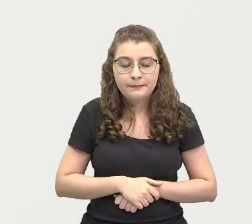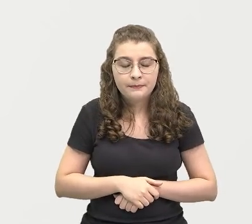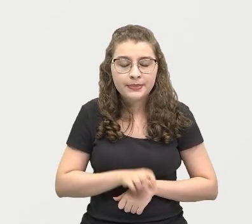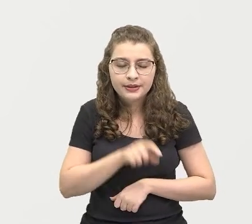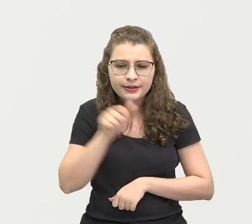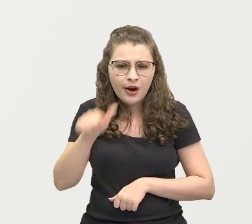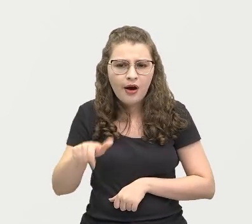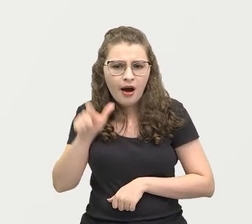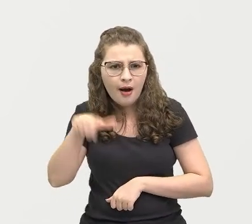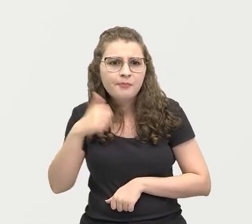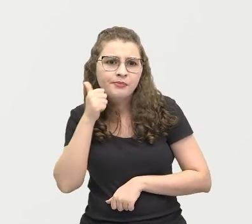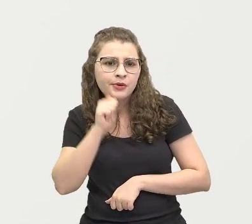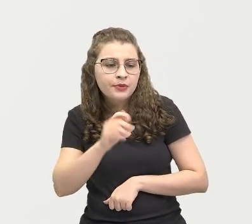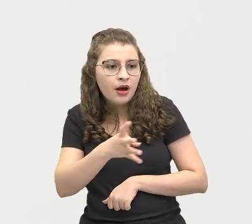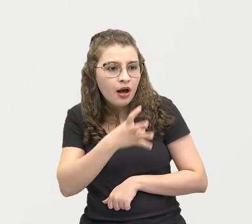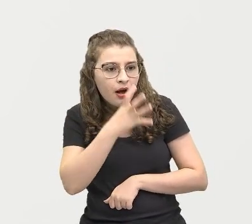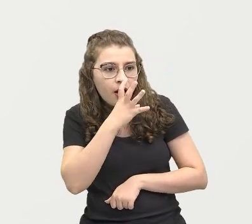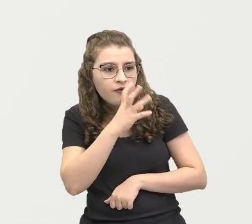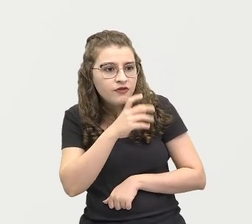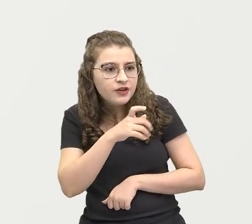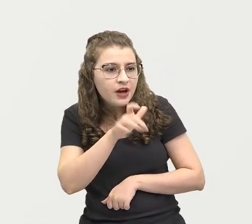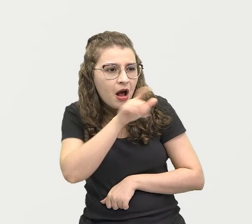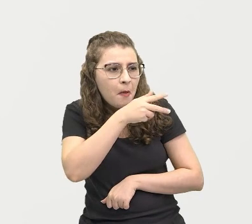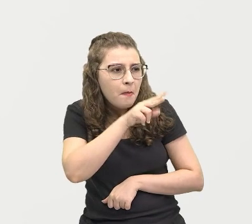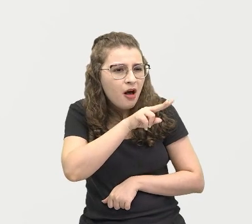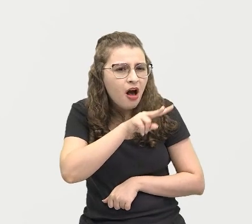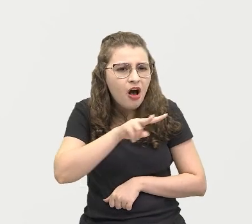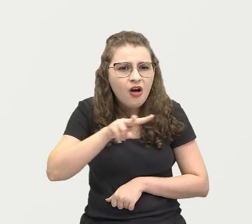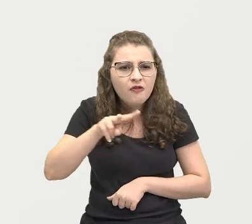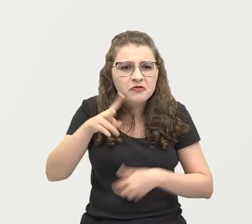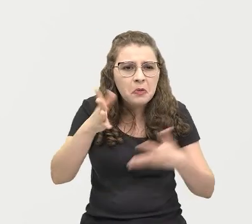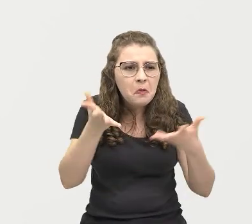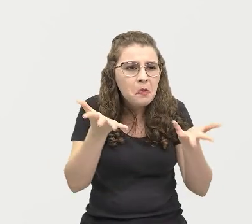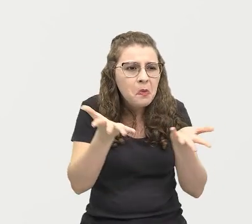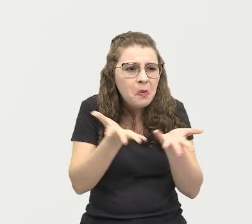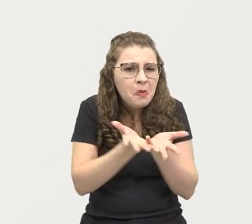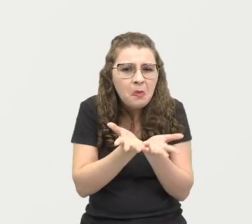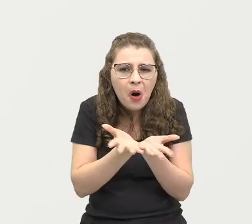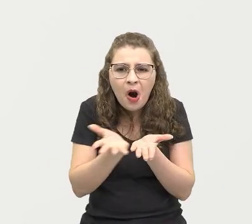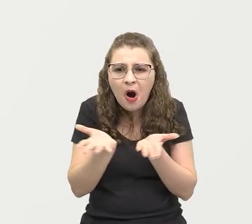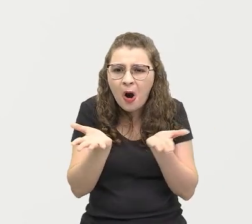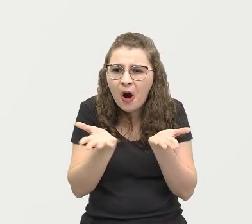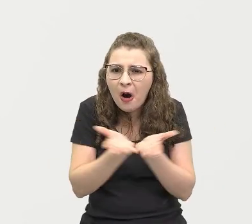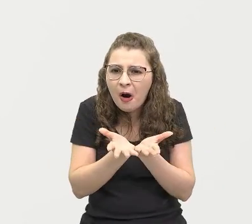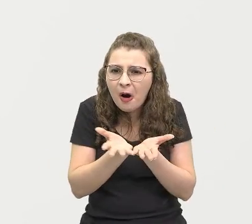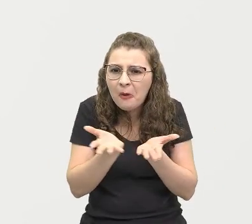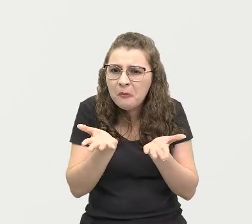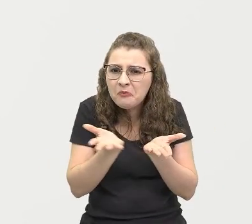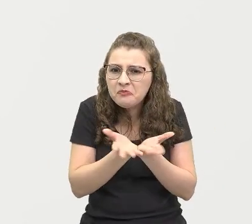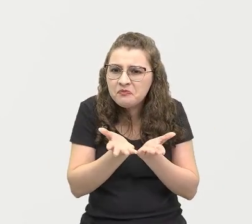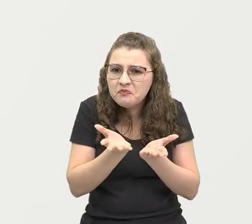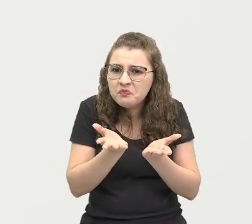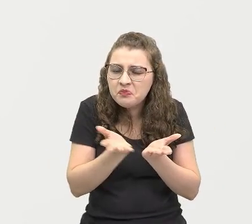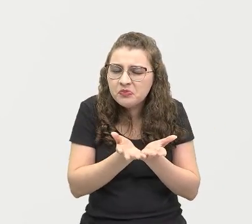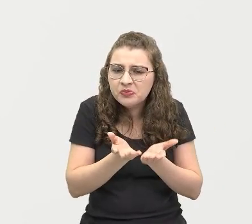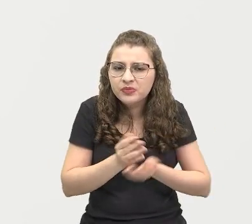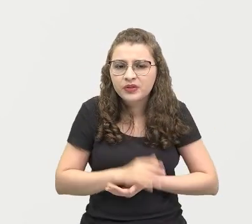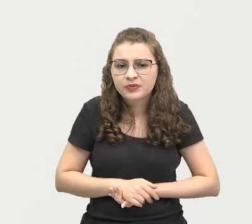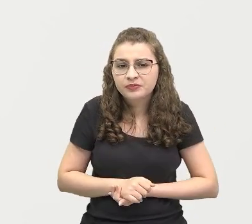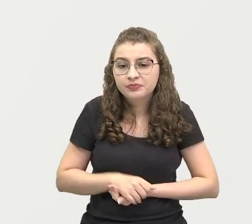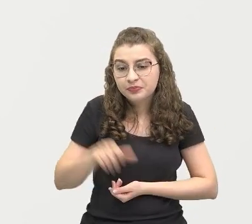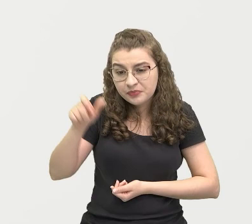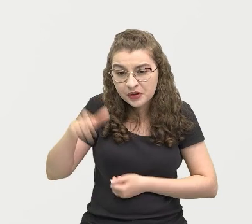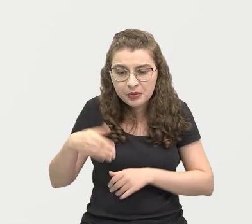a impressionou no passeio foi a miséria geral, né? Ela estava ela estava visitando essa personagem, uma